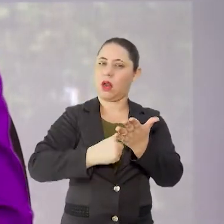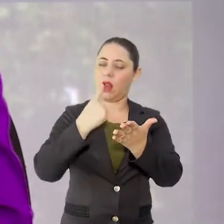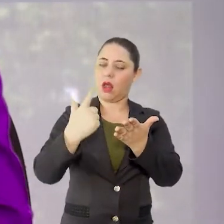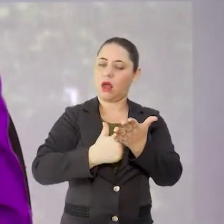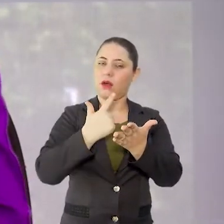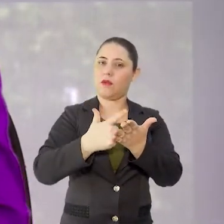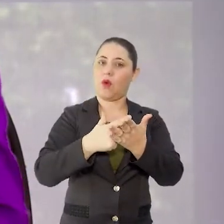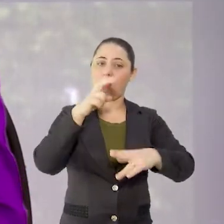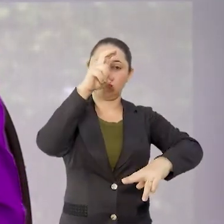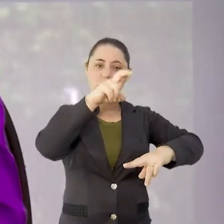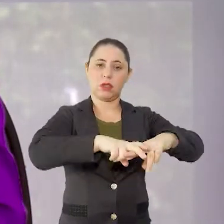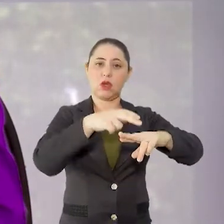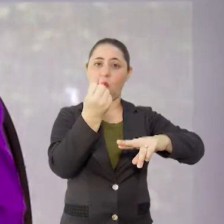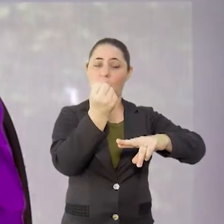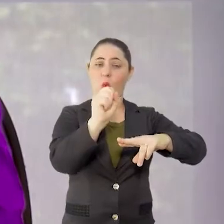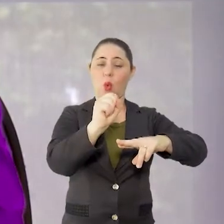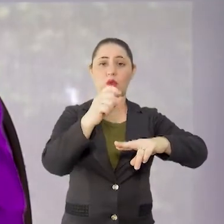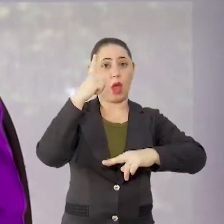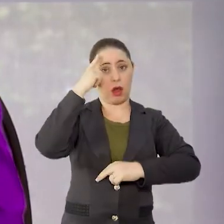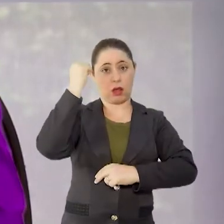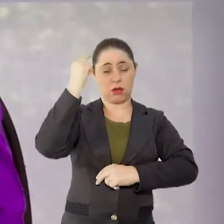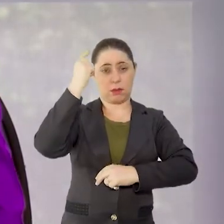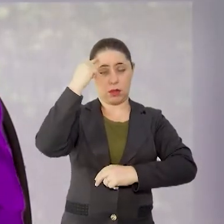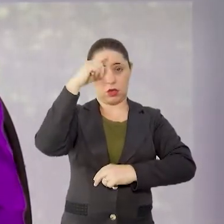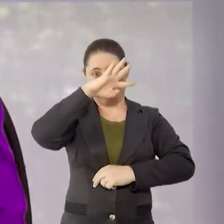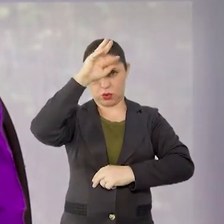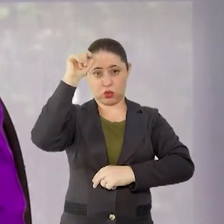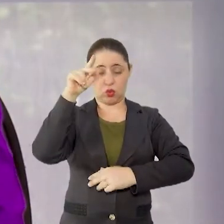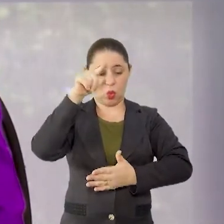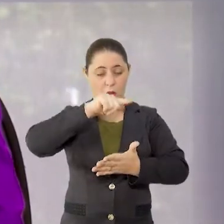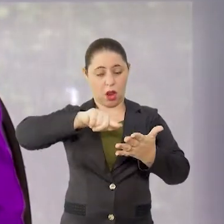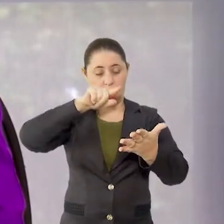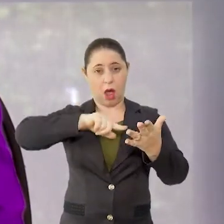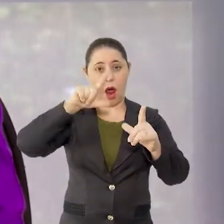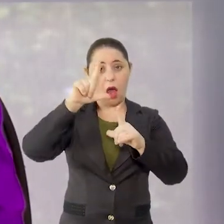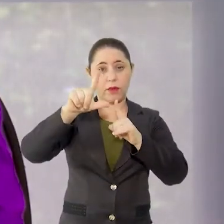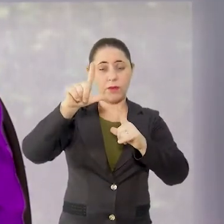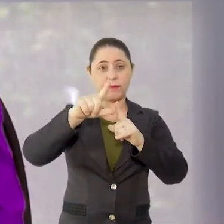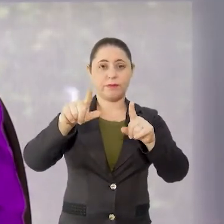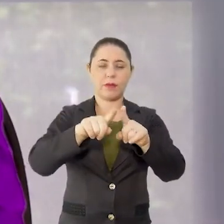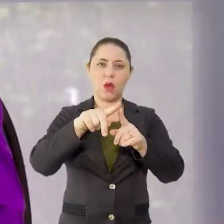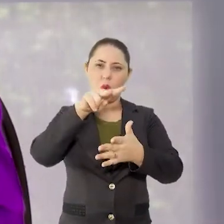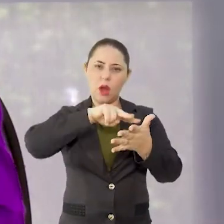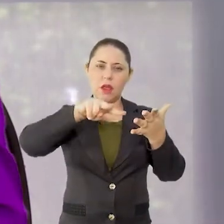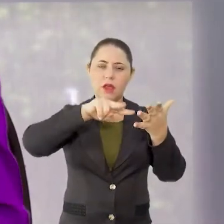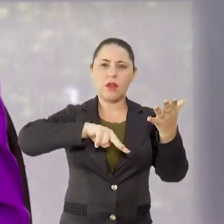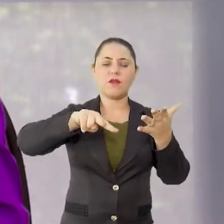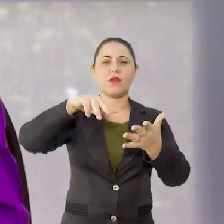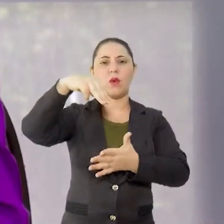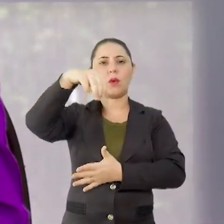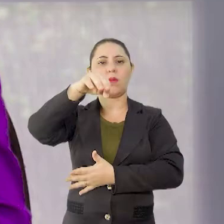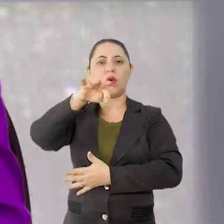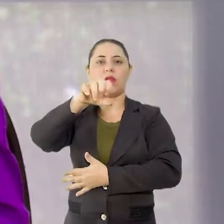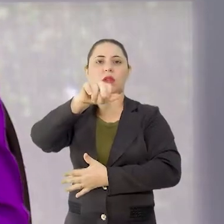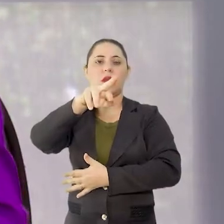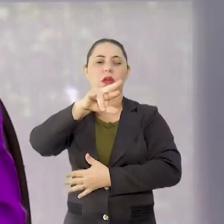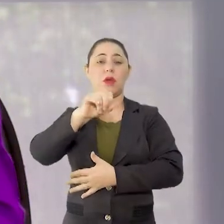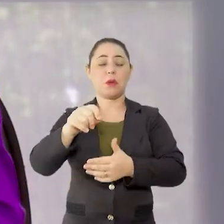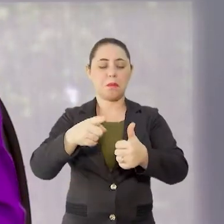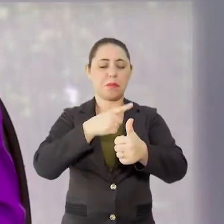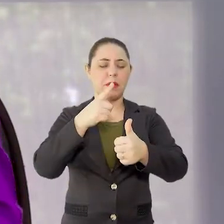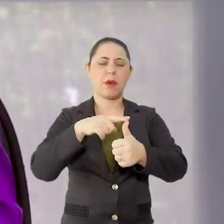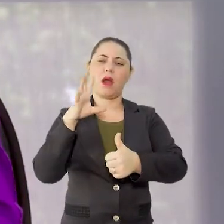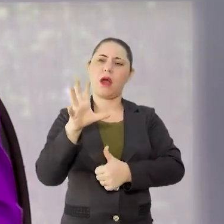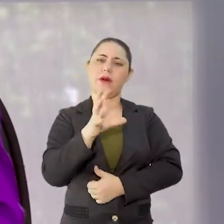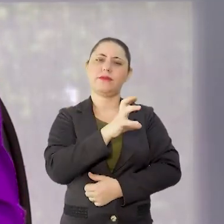30 livros e ocupa a cadeira 8 da Academia Sul-Mato-Grossense de Letras. Os livros de Monteiro